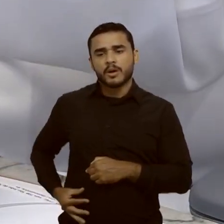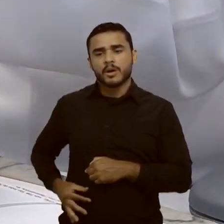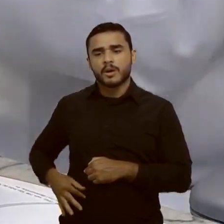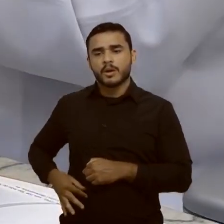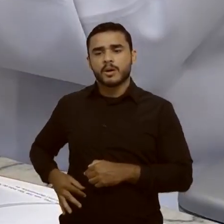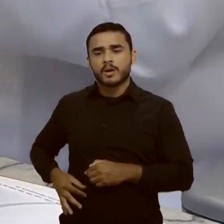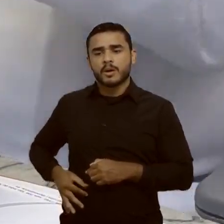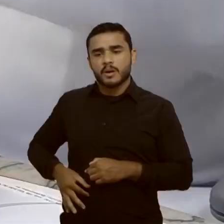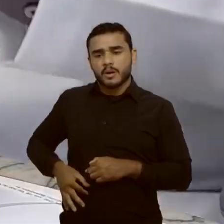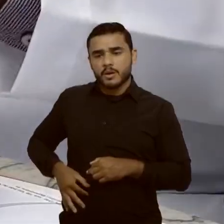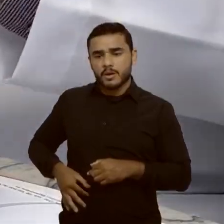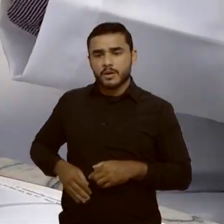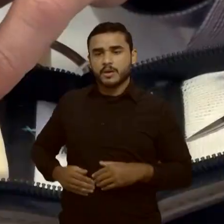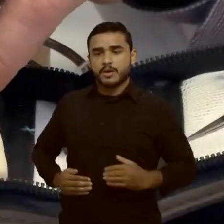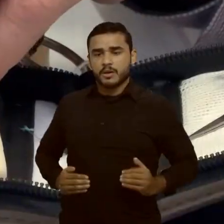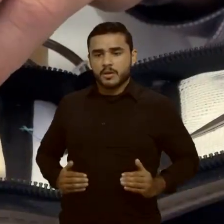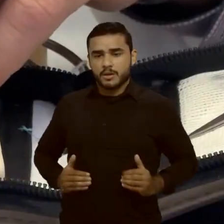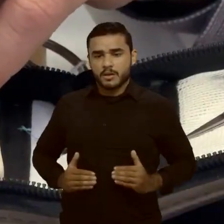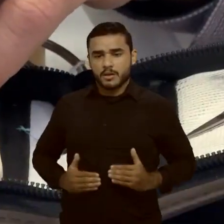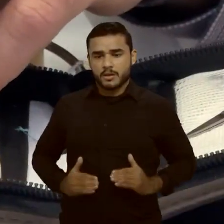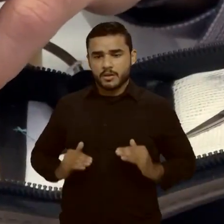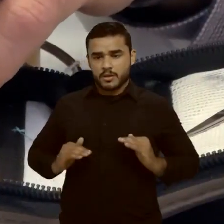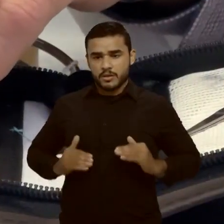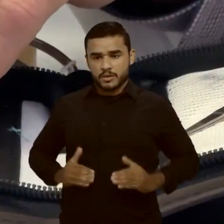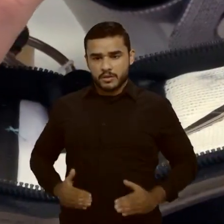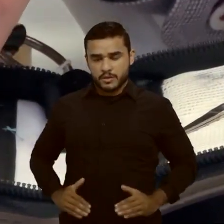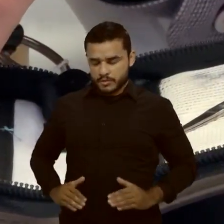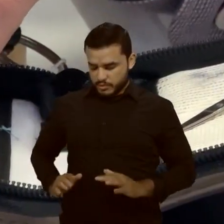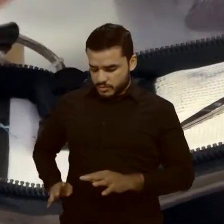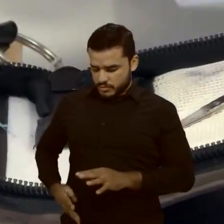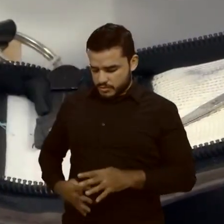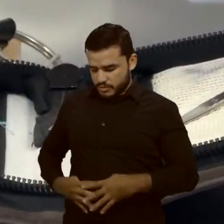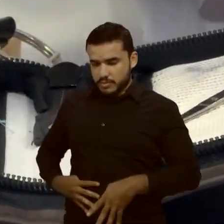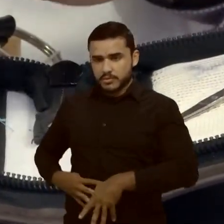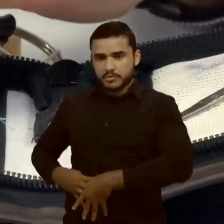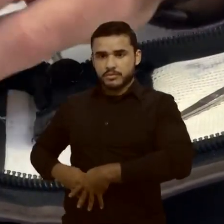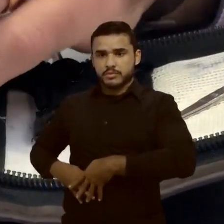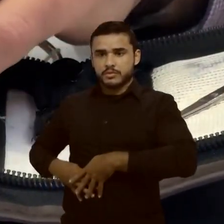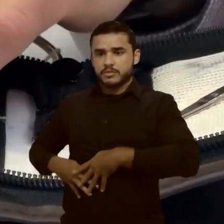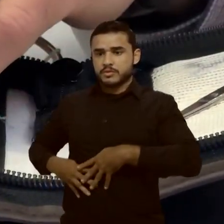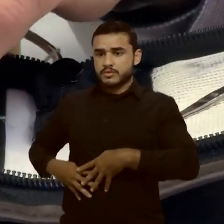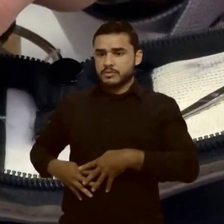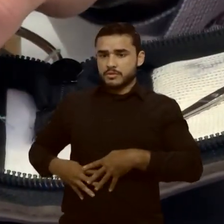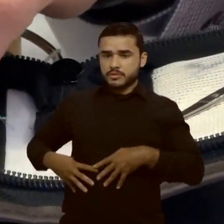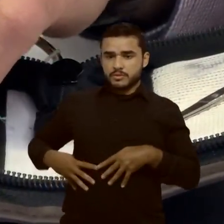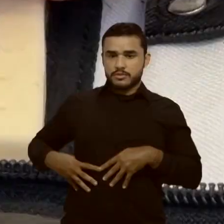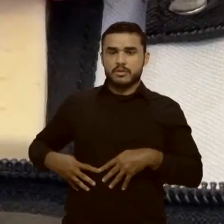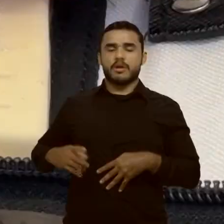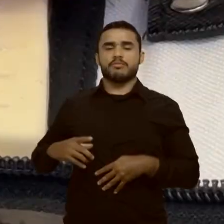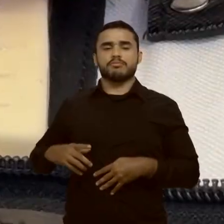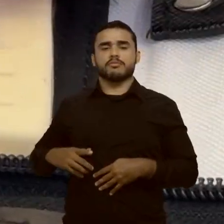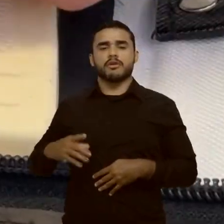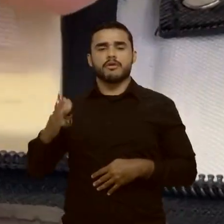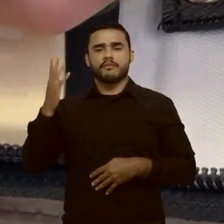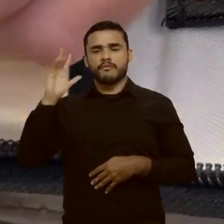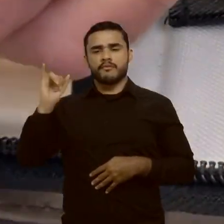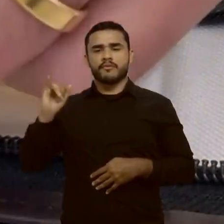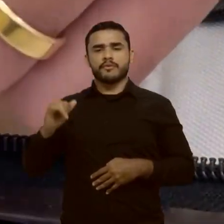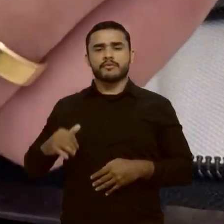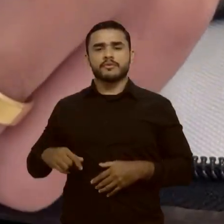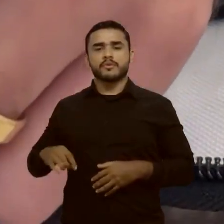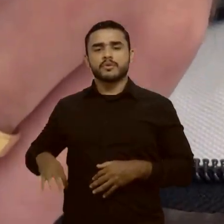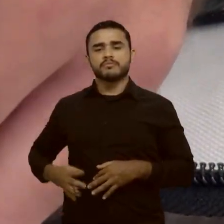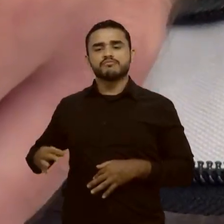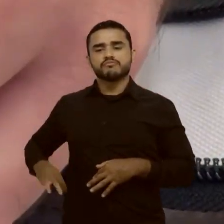dentro da cavidade abdominal, a tela é posicionada na parte enfraquecida da parede abdominal e pode ser fixada